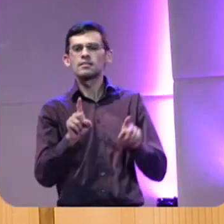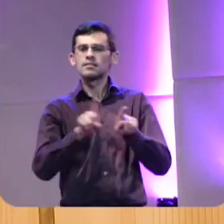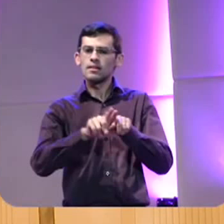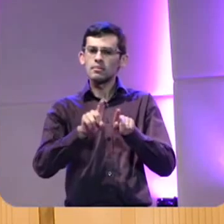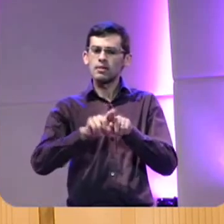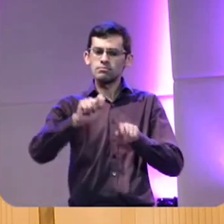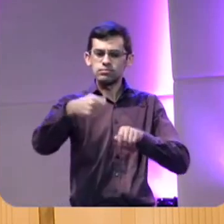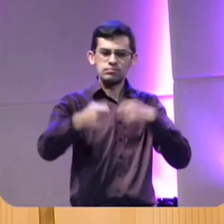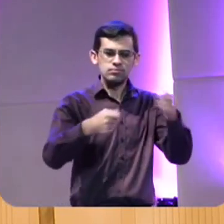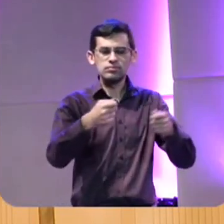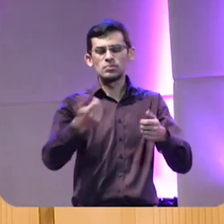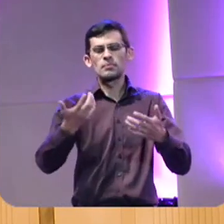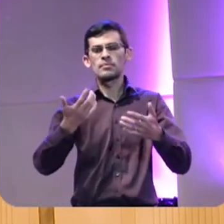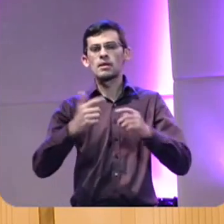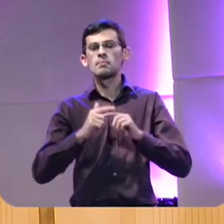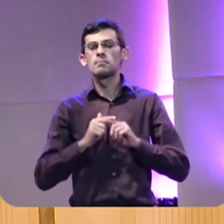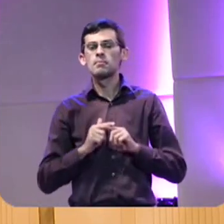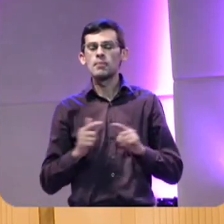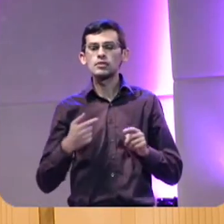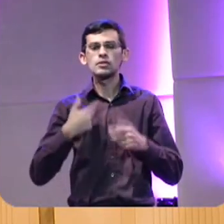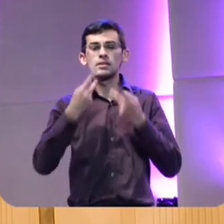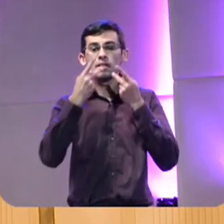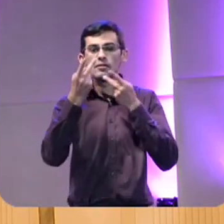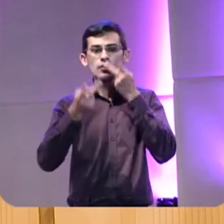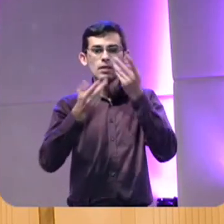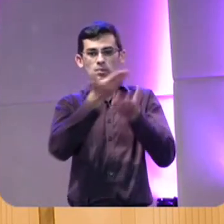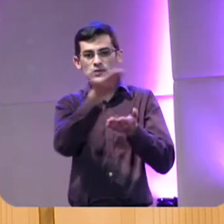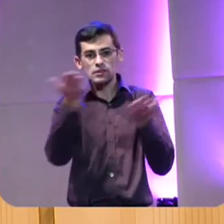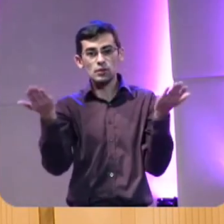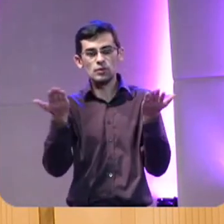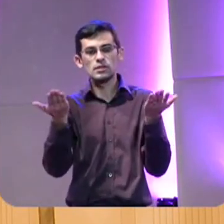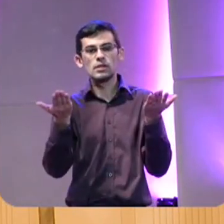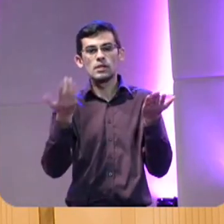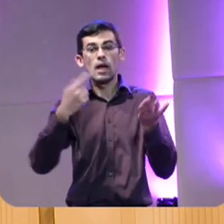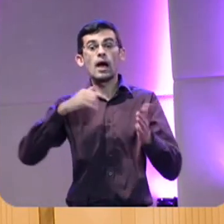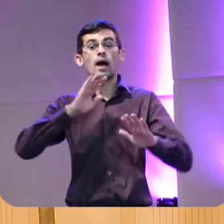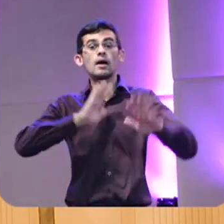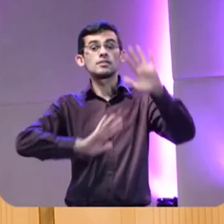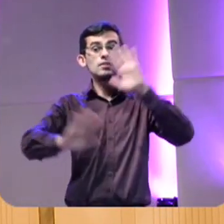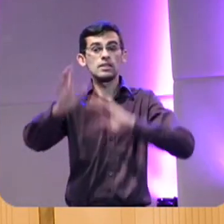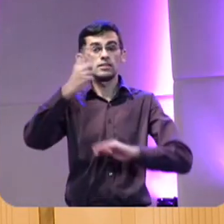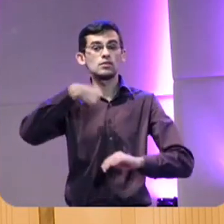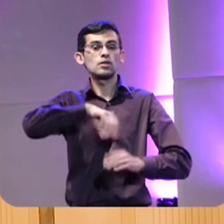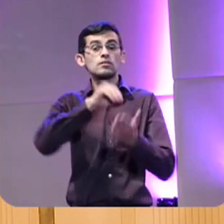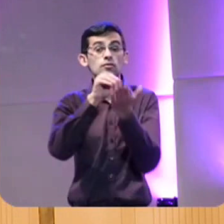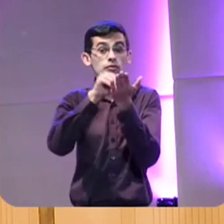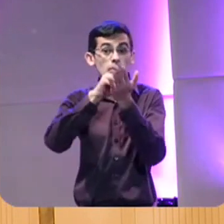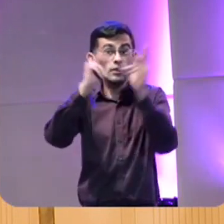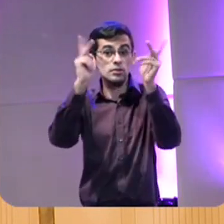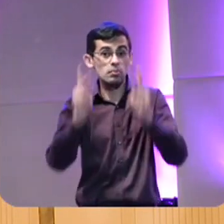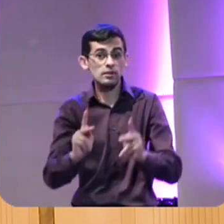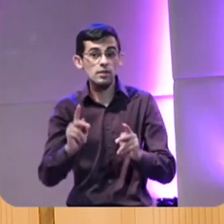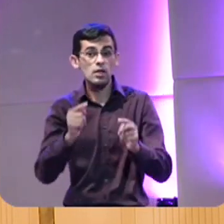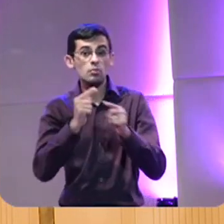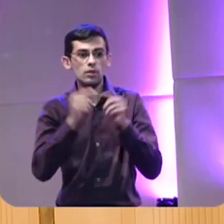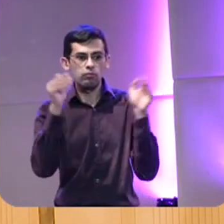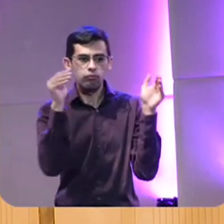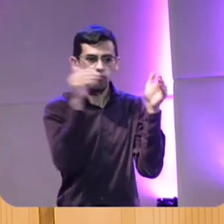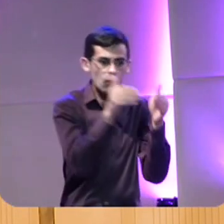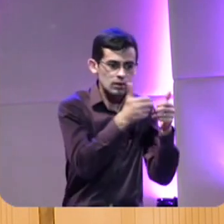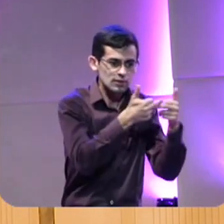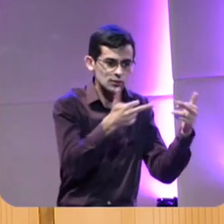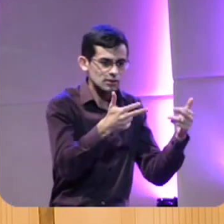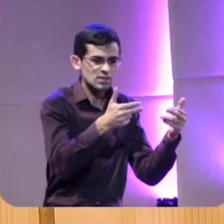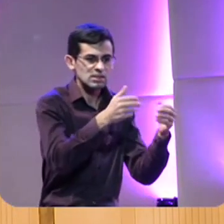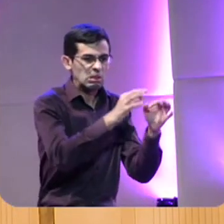falado em divergência. O que eu quero dizer é o seguinte: às vezes a gente está vivendo falta de paz porque a gente se concentra no que é periférico